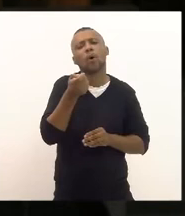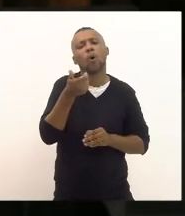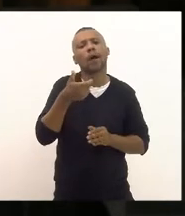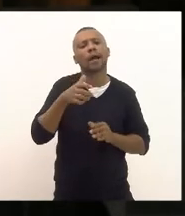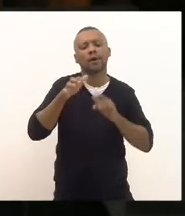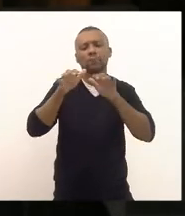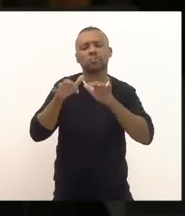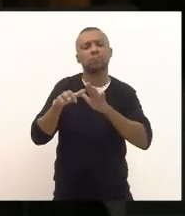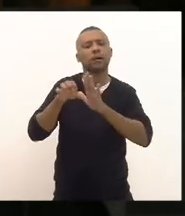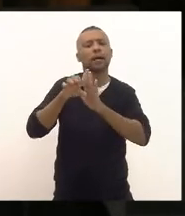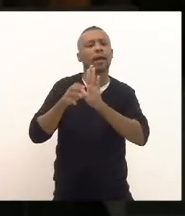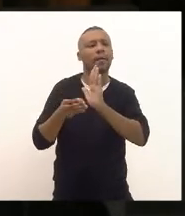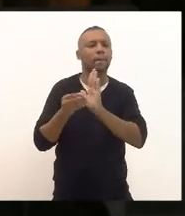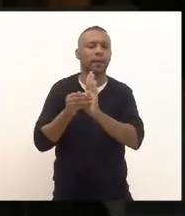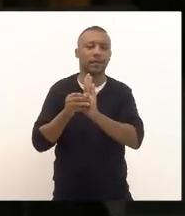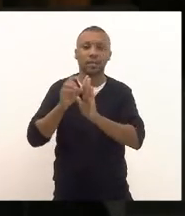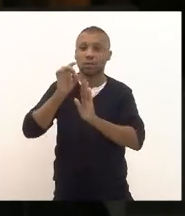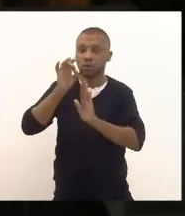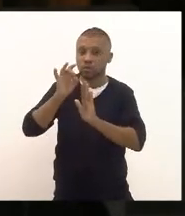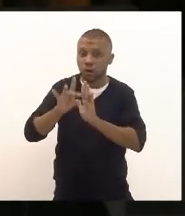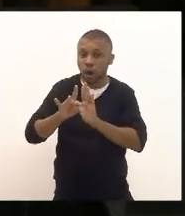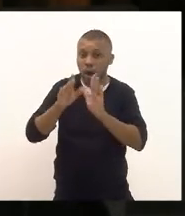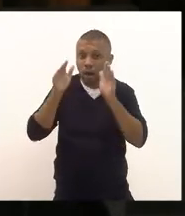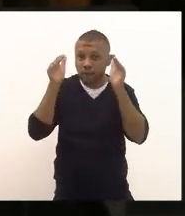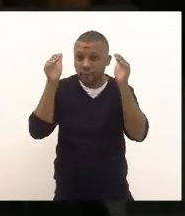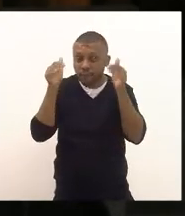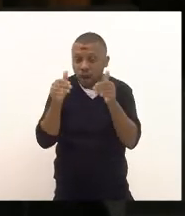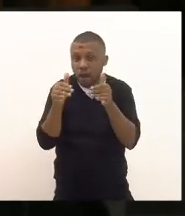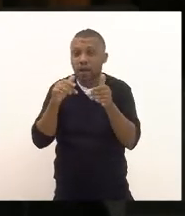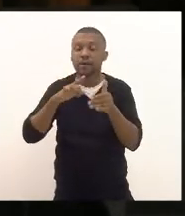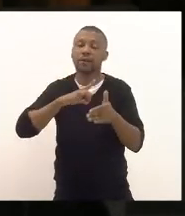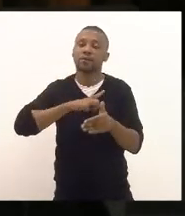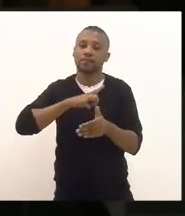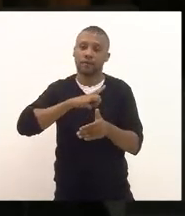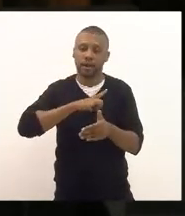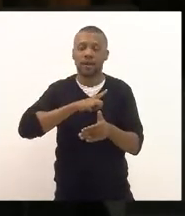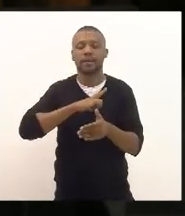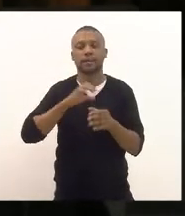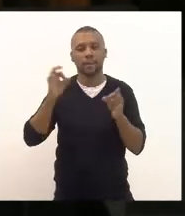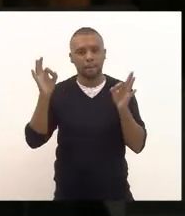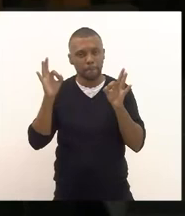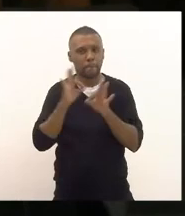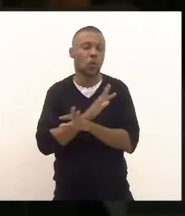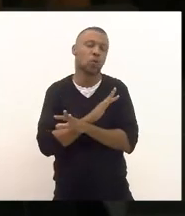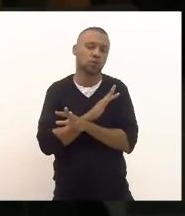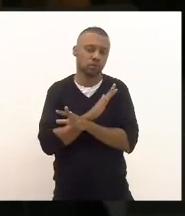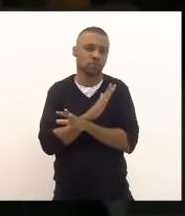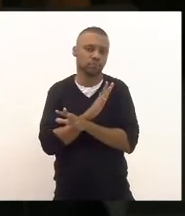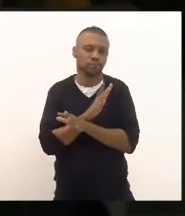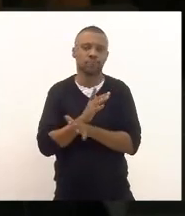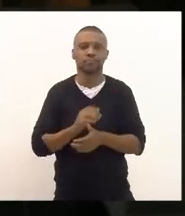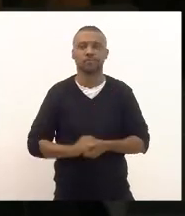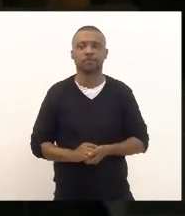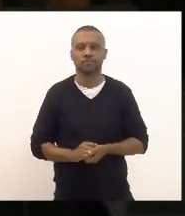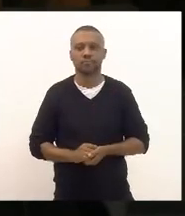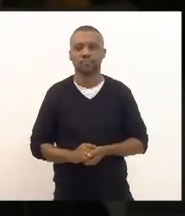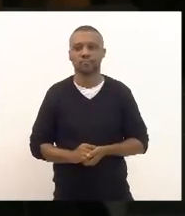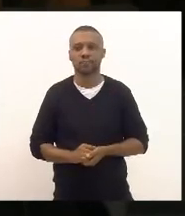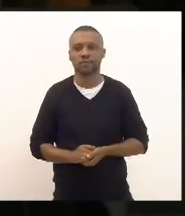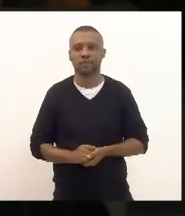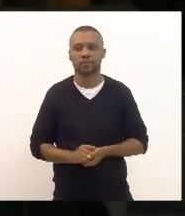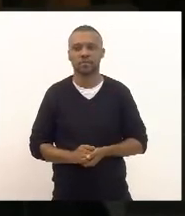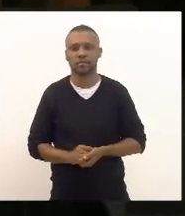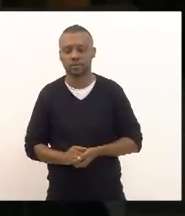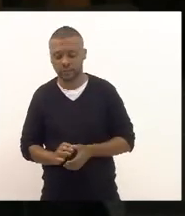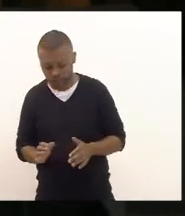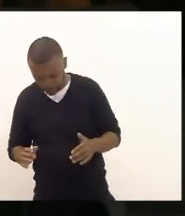emendas apenas aquelas que tivessem absoluta relevância aí